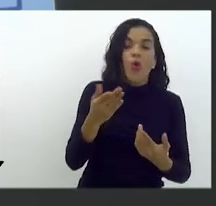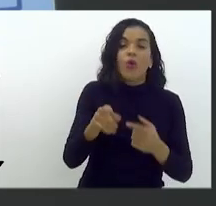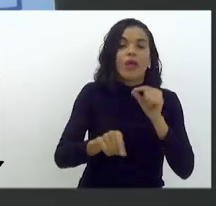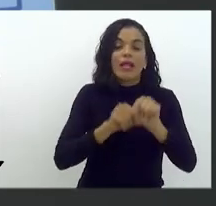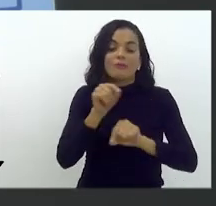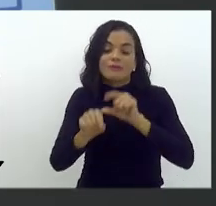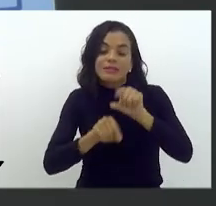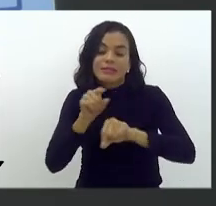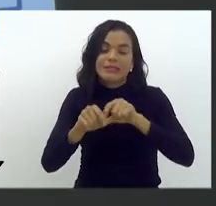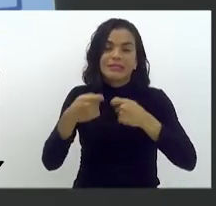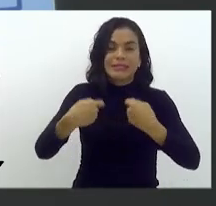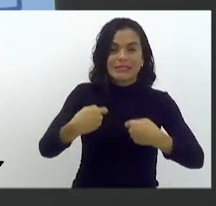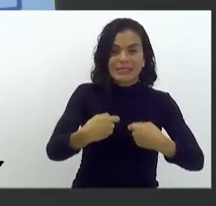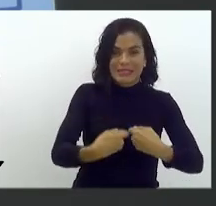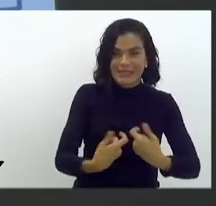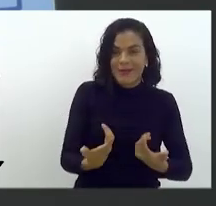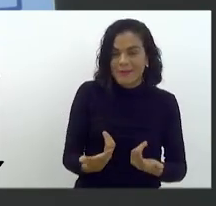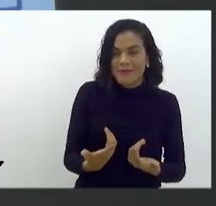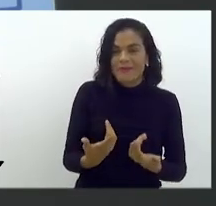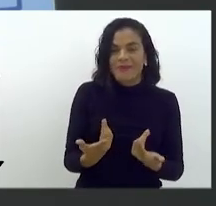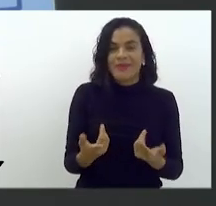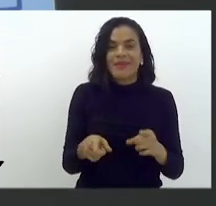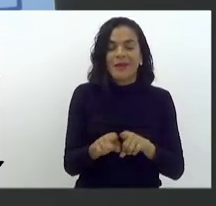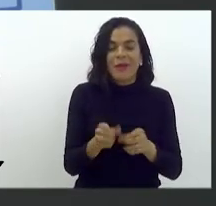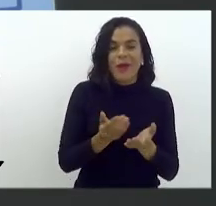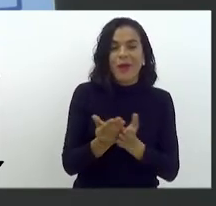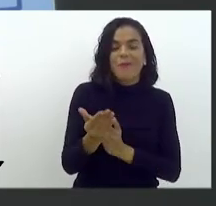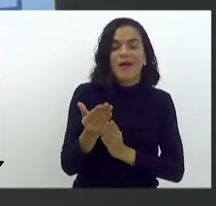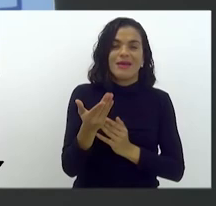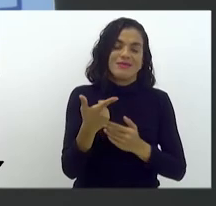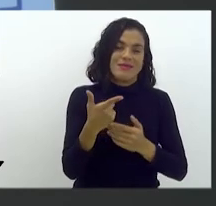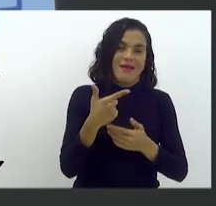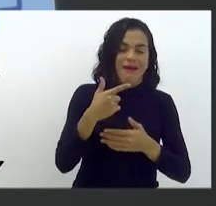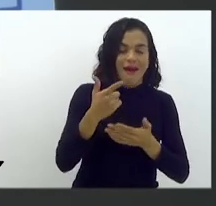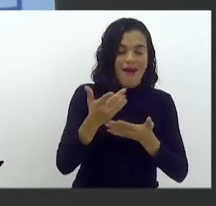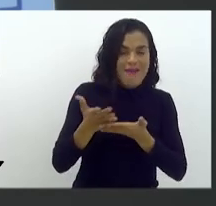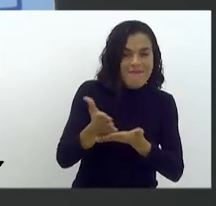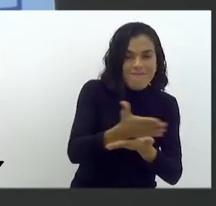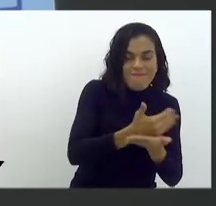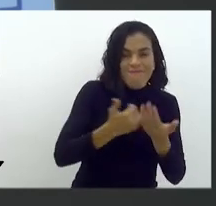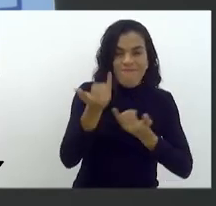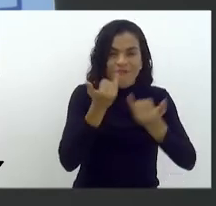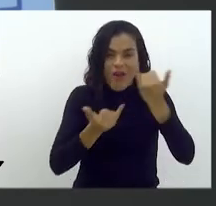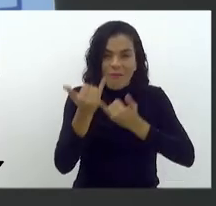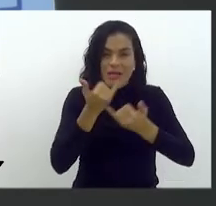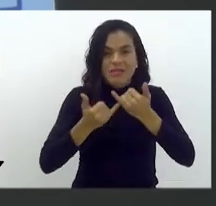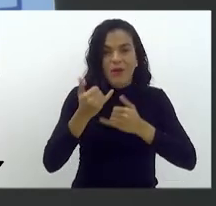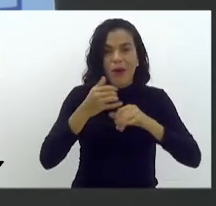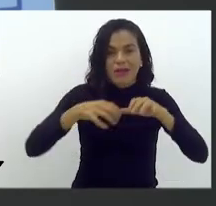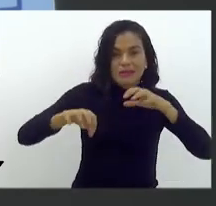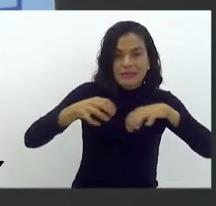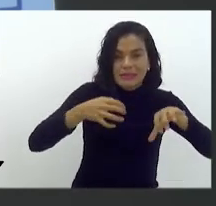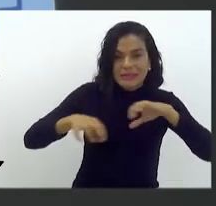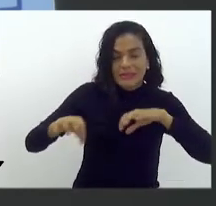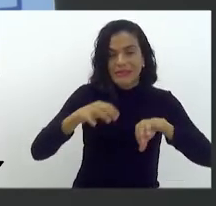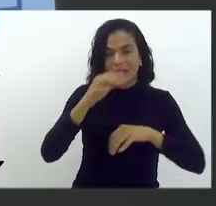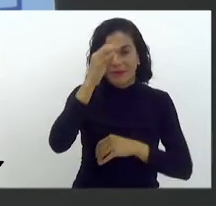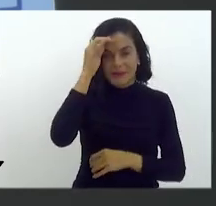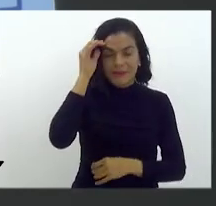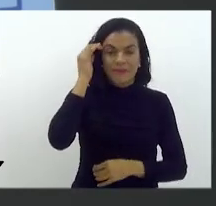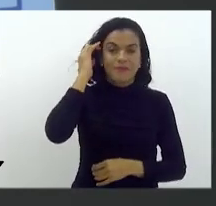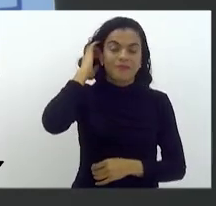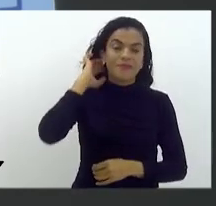deseja escolher e a partir dali ele começar a fazer o processamento das informações para subsidiar o laudo né